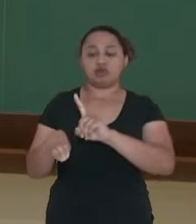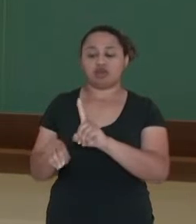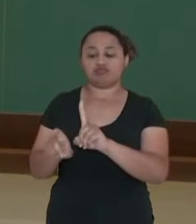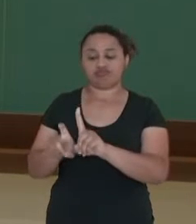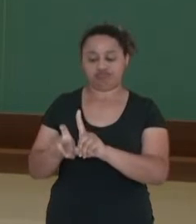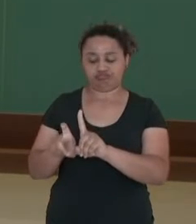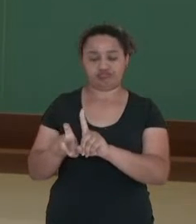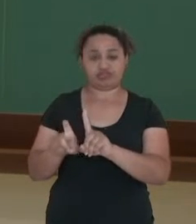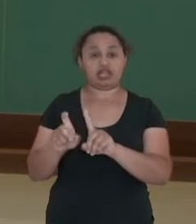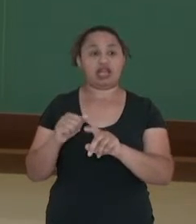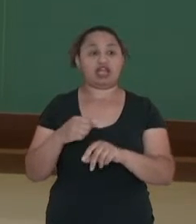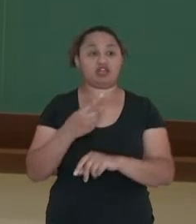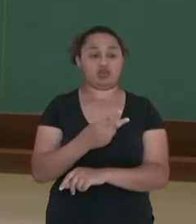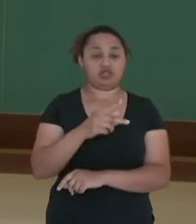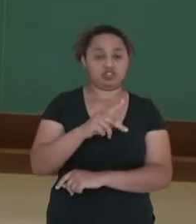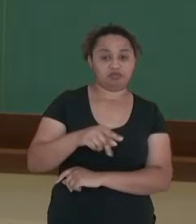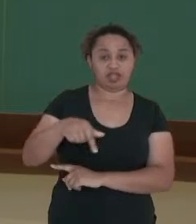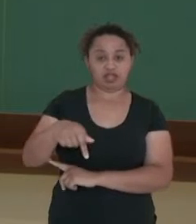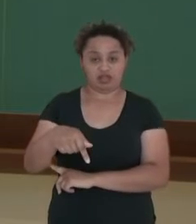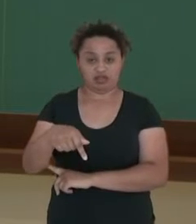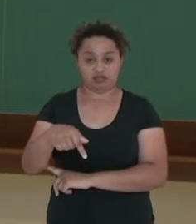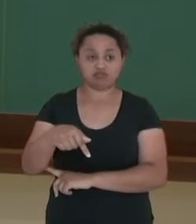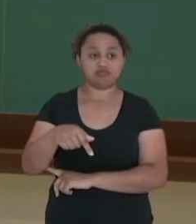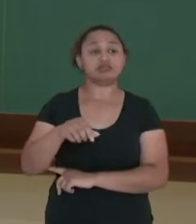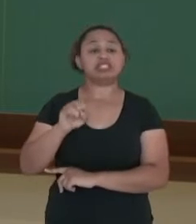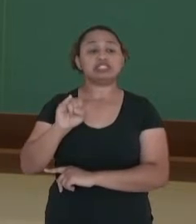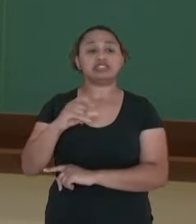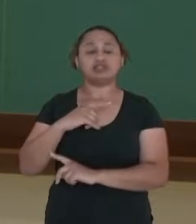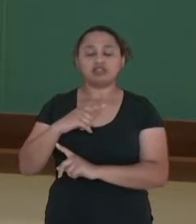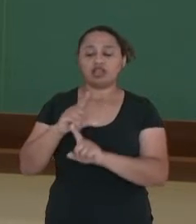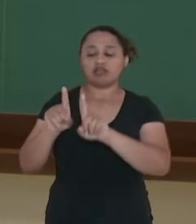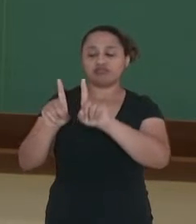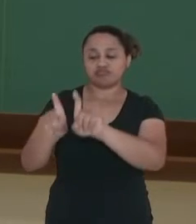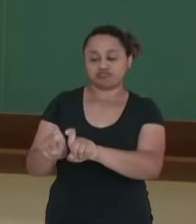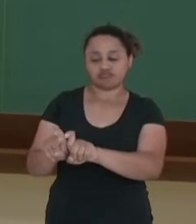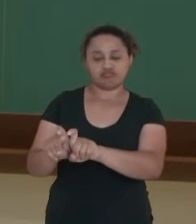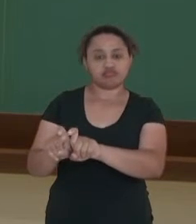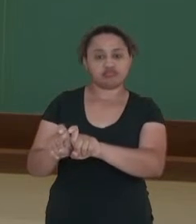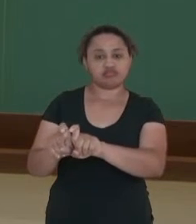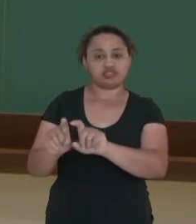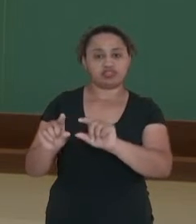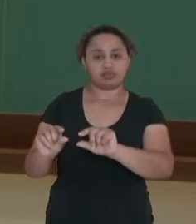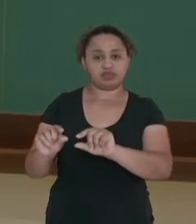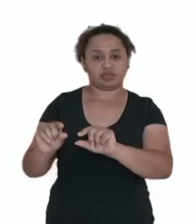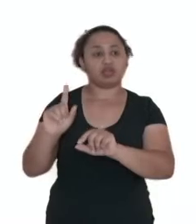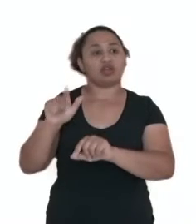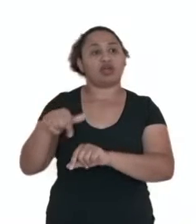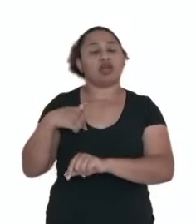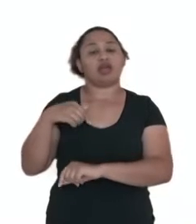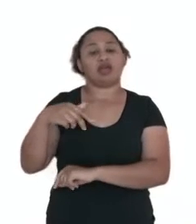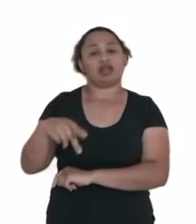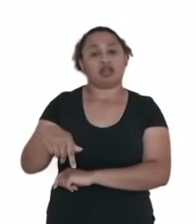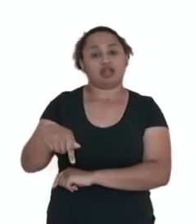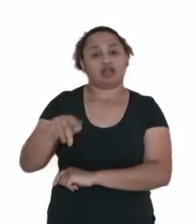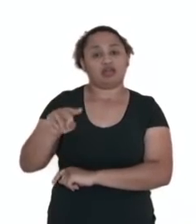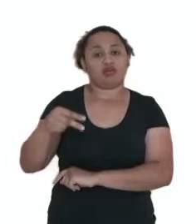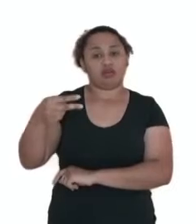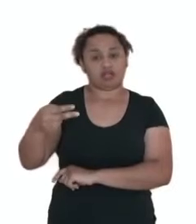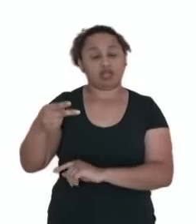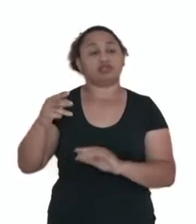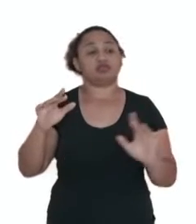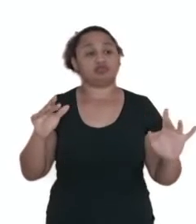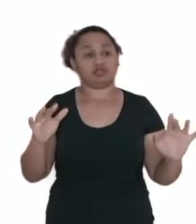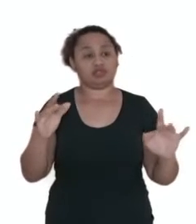usar 2PQ. E quando nós temos a frequência dos homozigotos recessivos, nós temos o Q ao